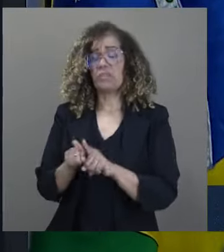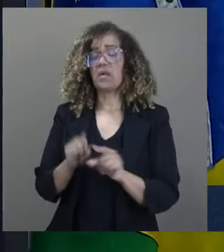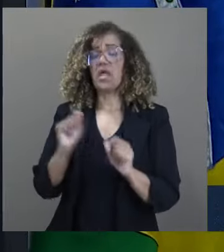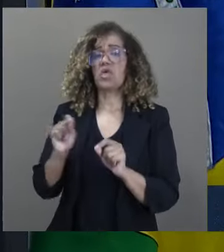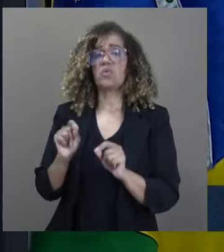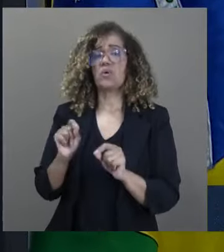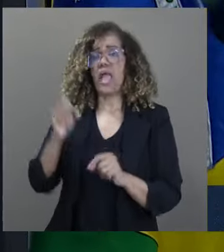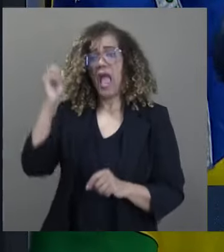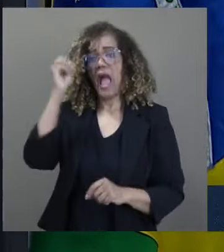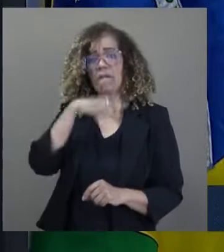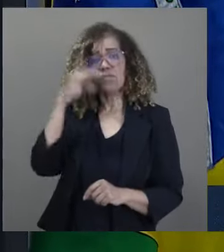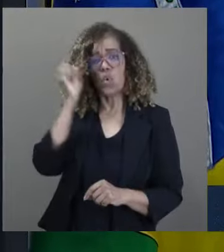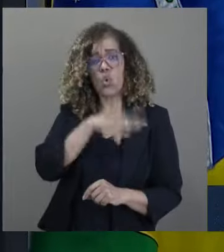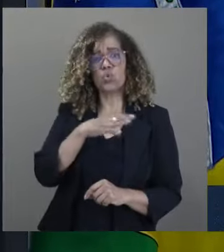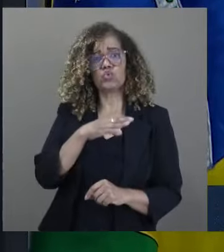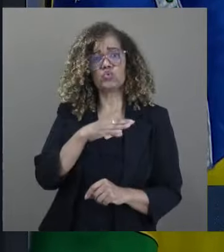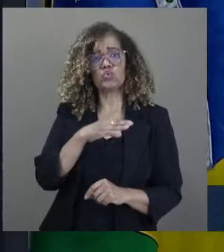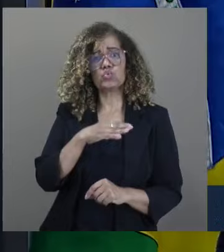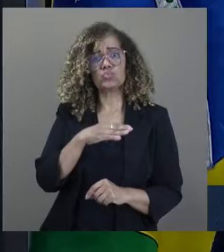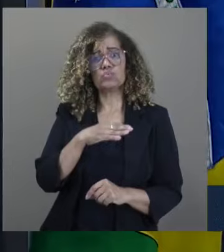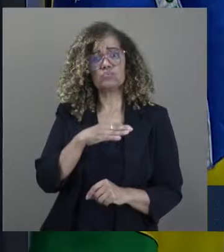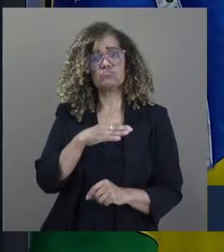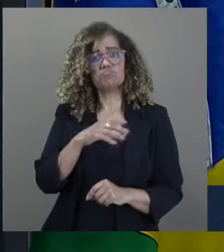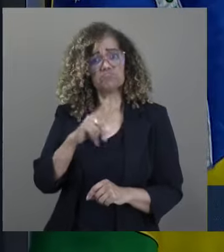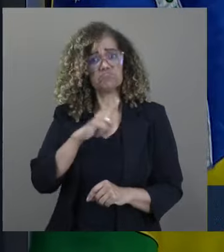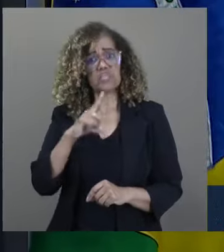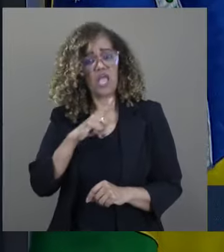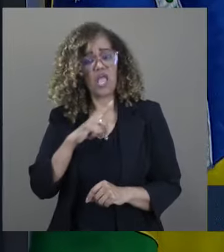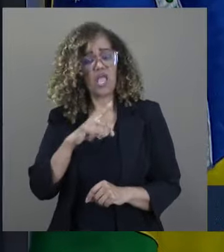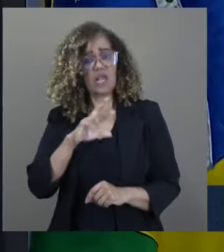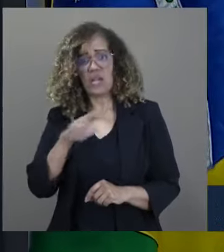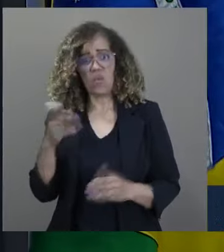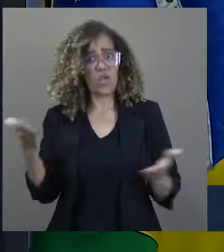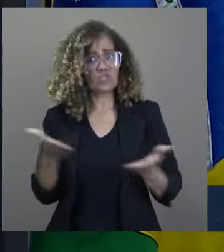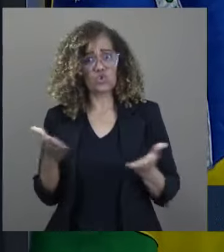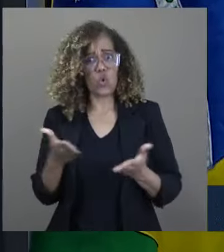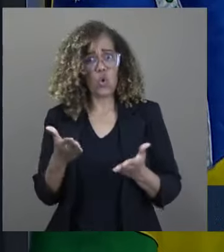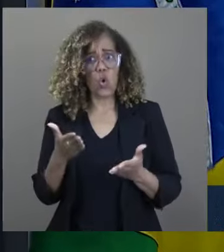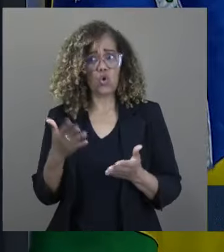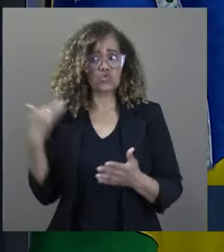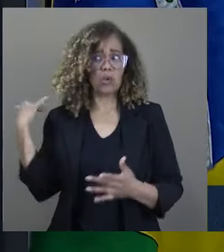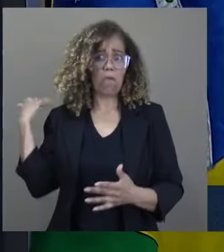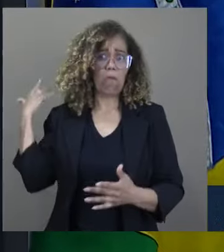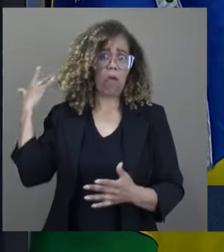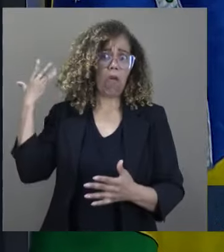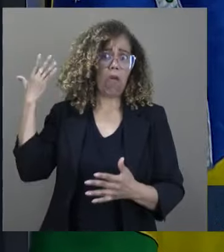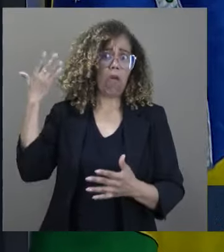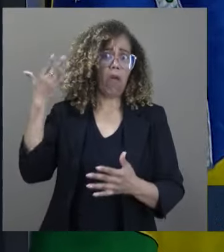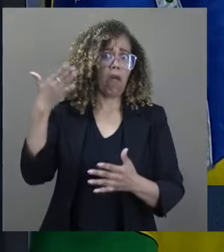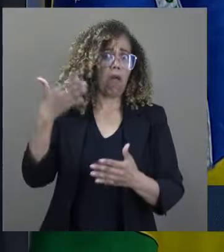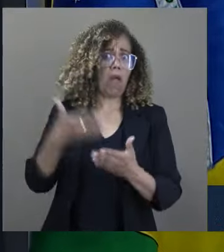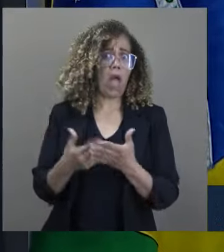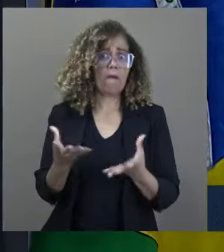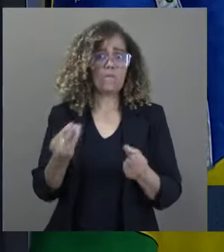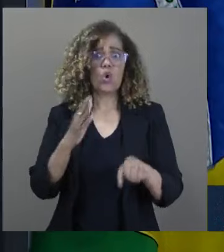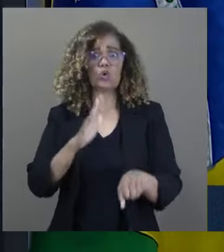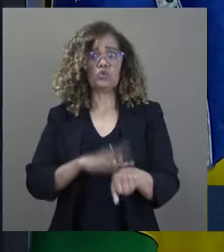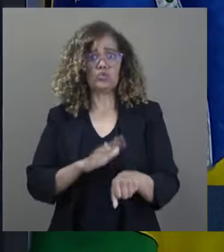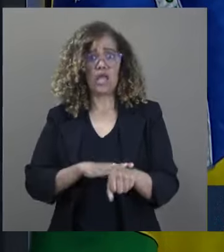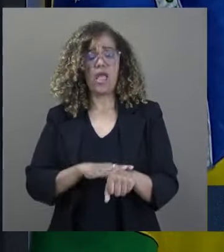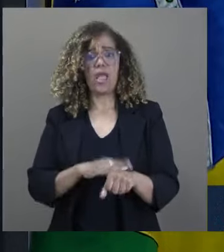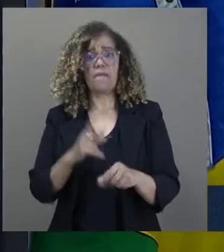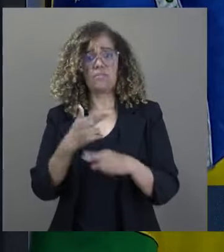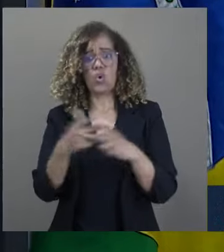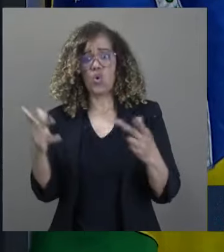abusos sucessivos de um poder sobre outro, que não é de hoje não, já vem de muito tempo. As arbitrariedades